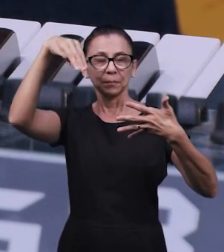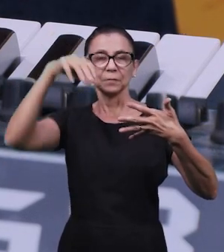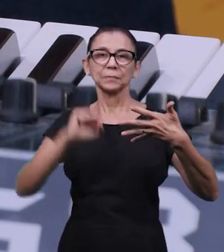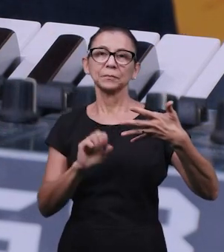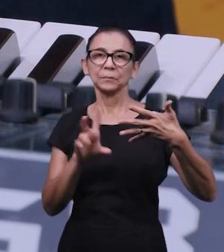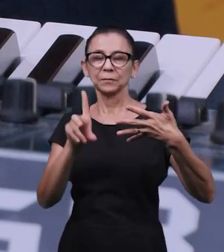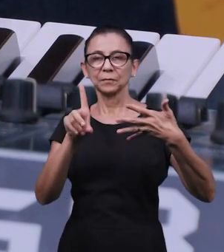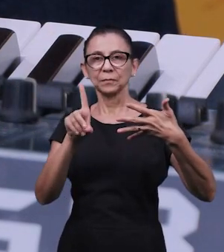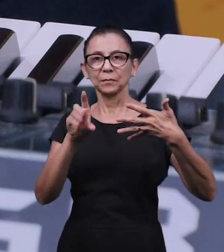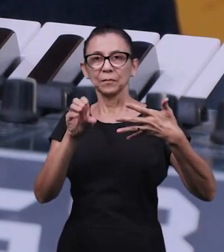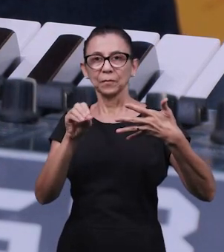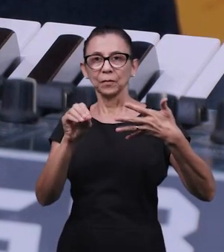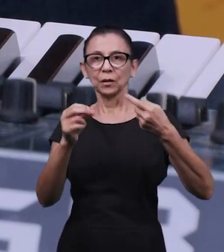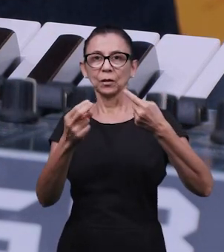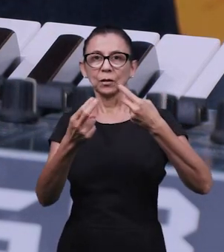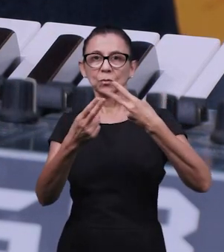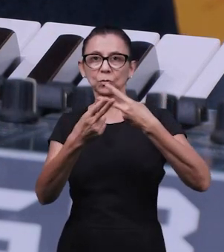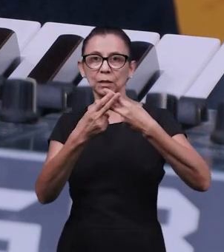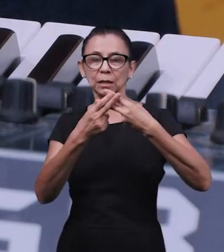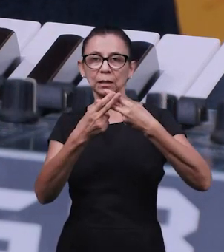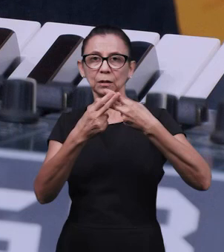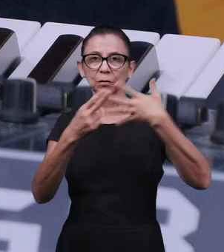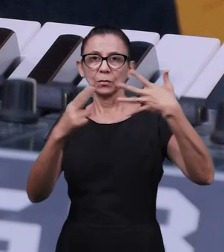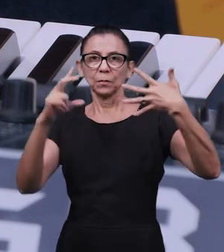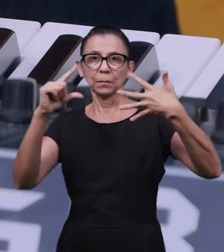Lá maior,